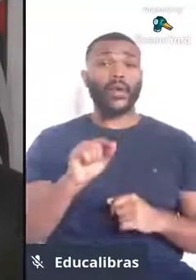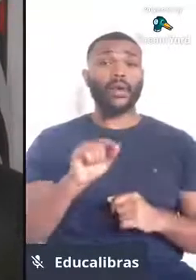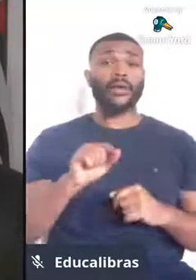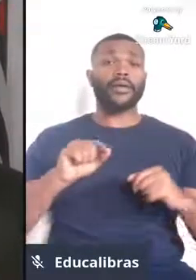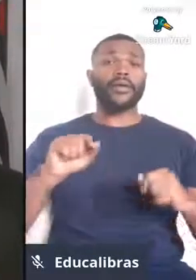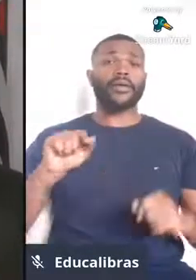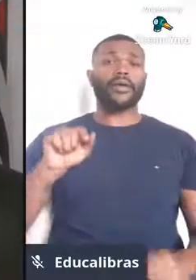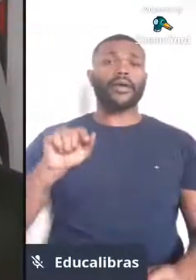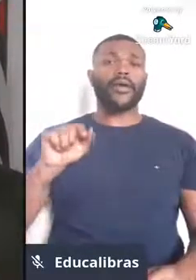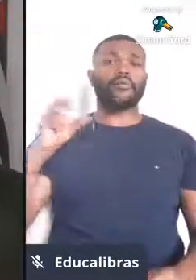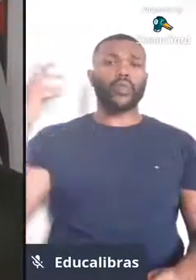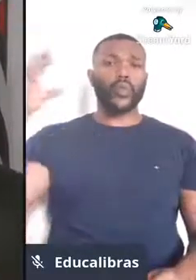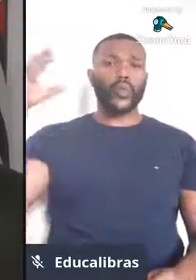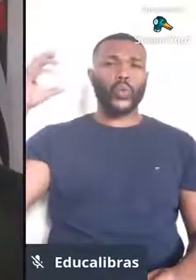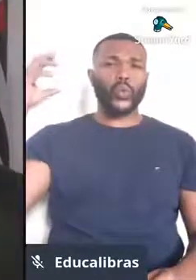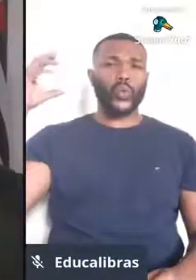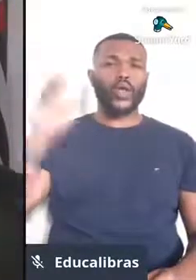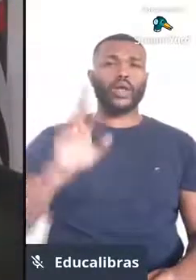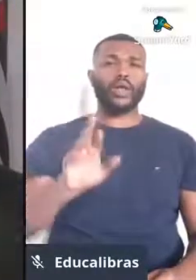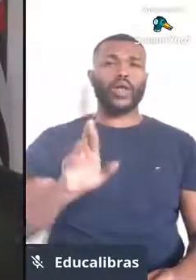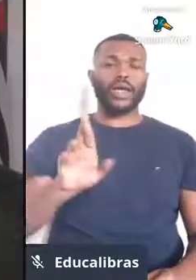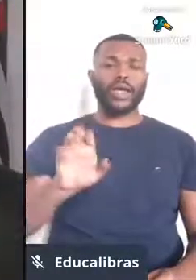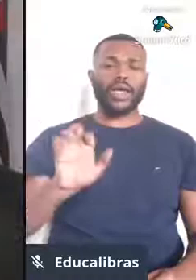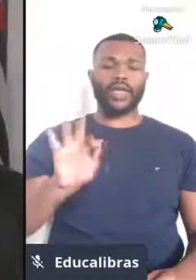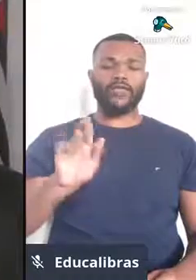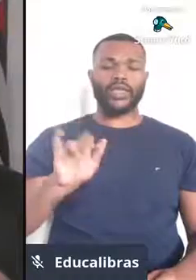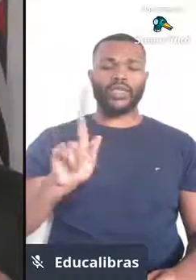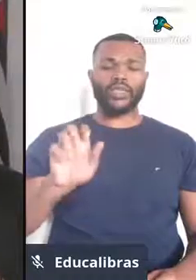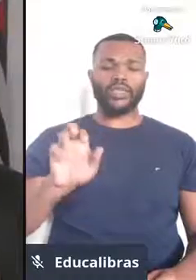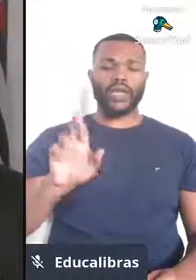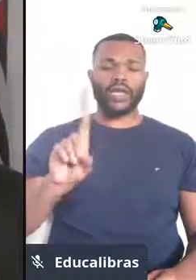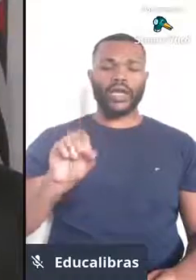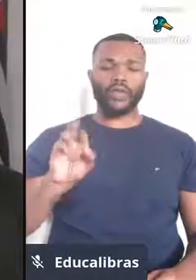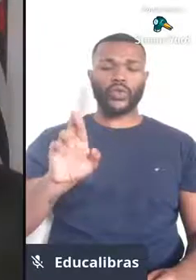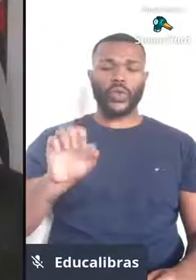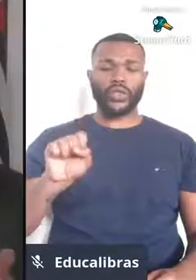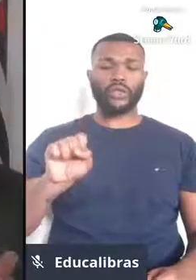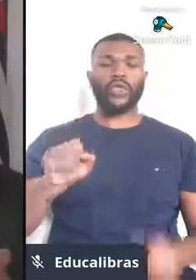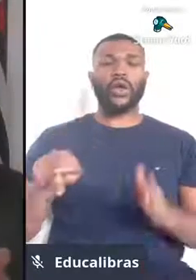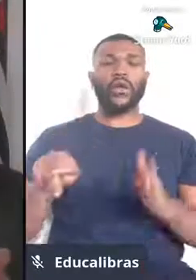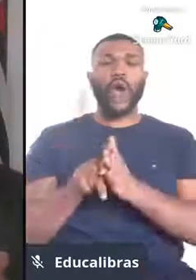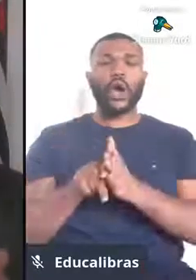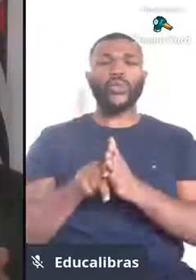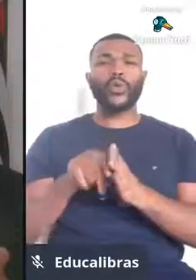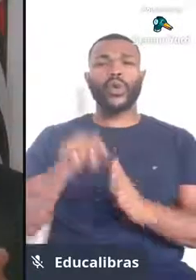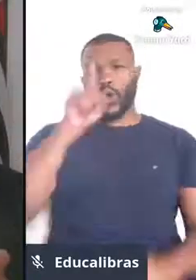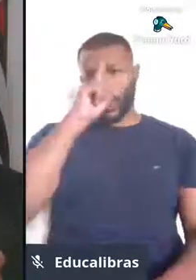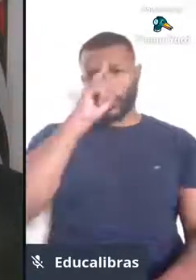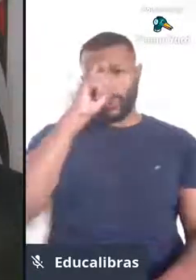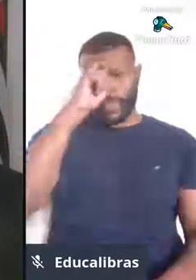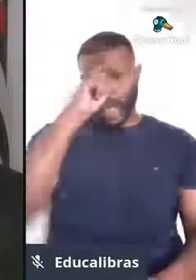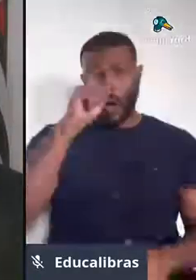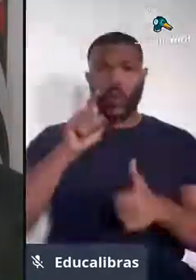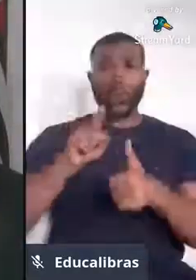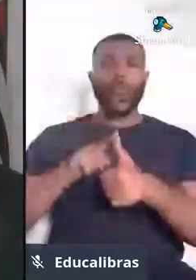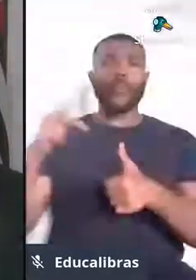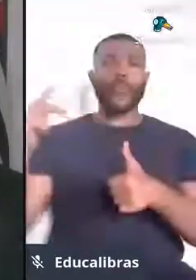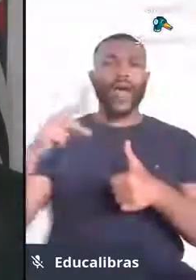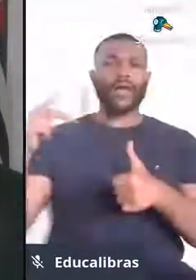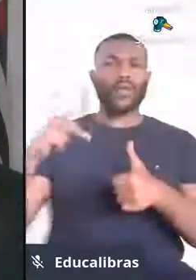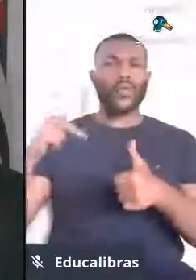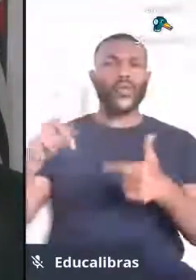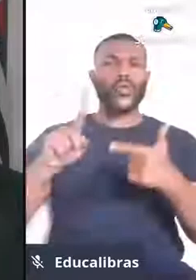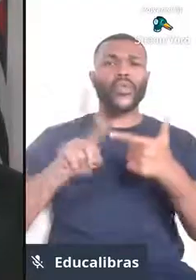aí para os hospitais de campanha do Pacaembu e do Anhembi, né? Então, estamos falando de 2.000 vagas aí nos